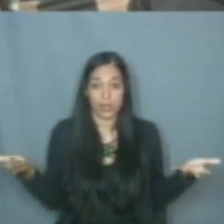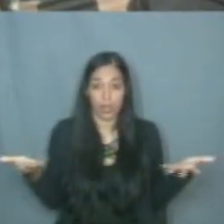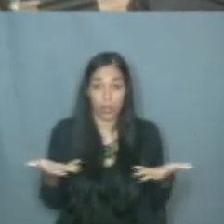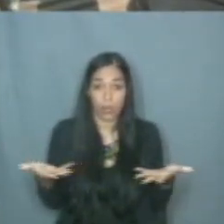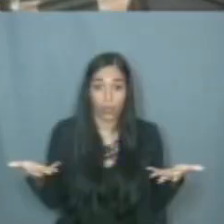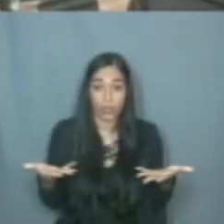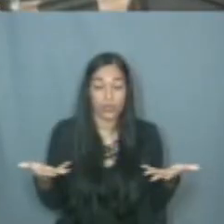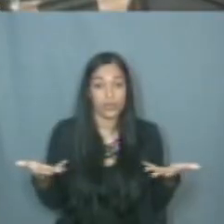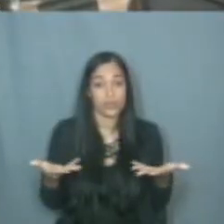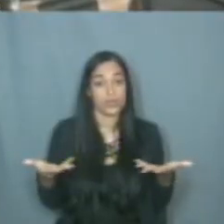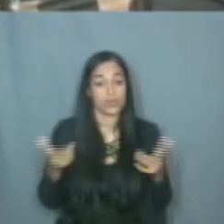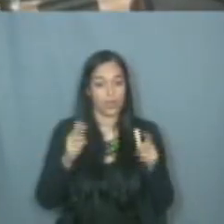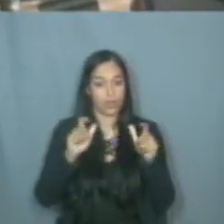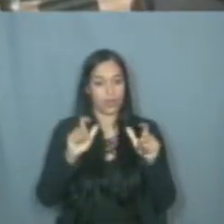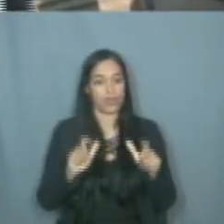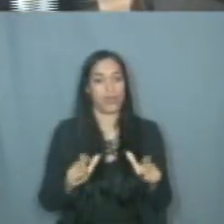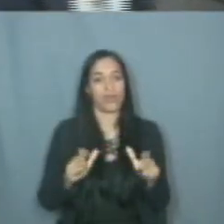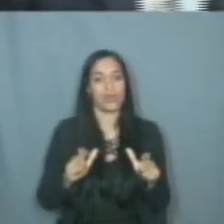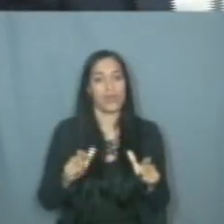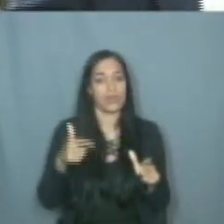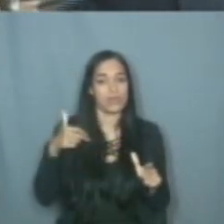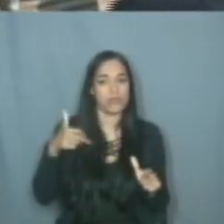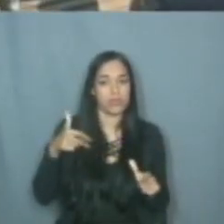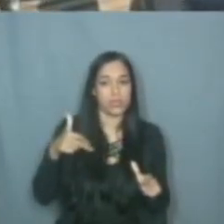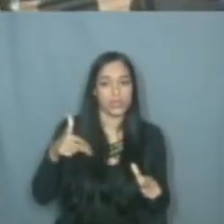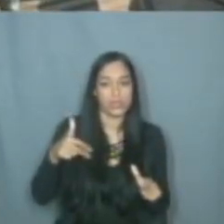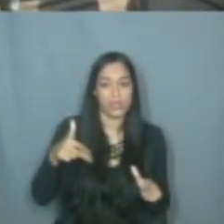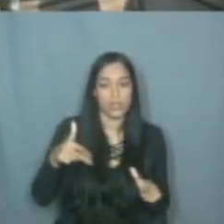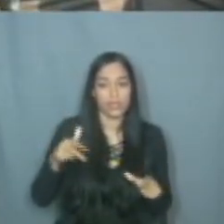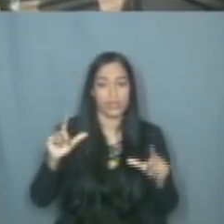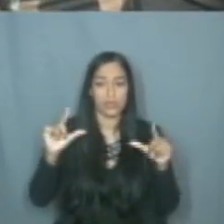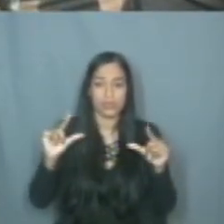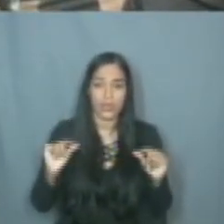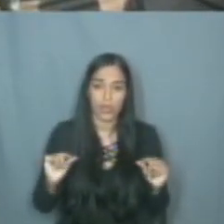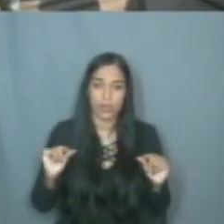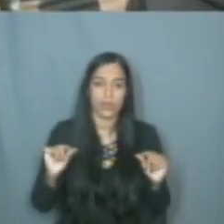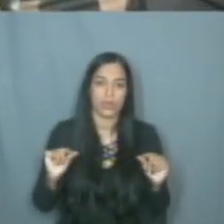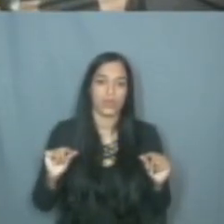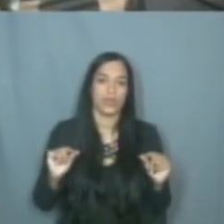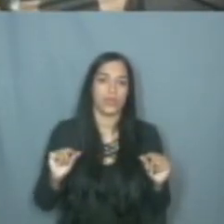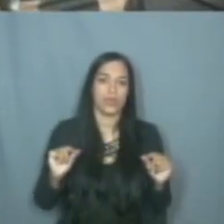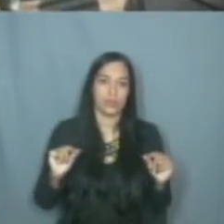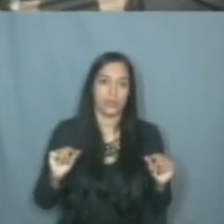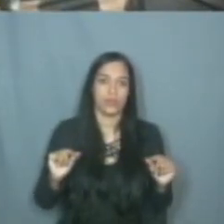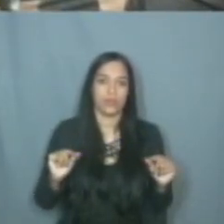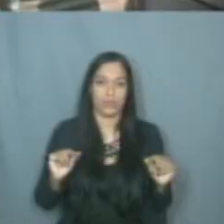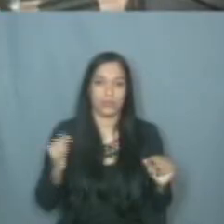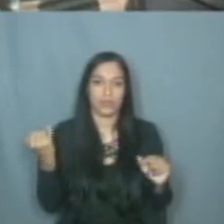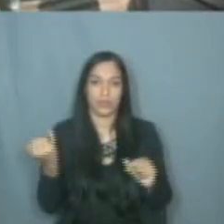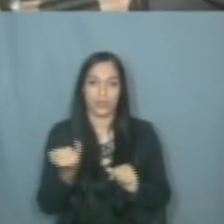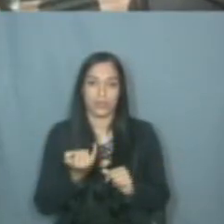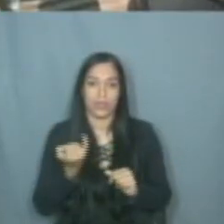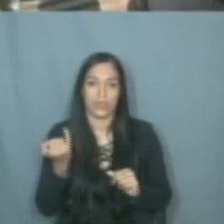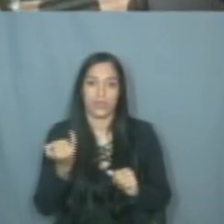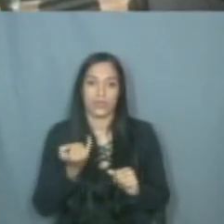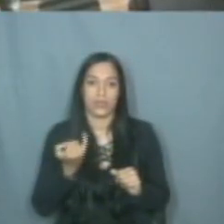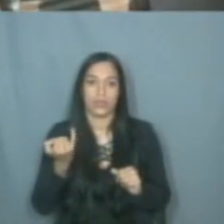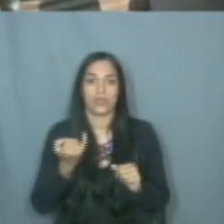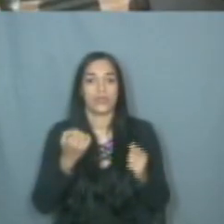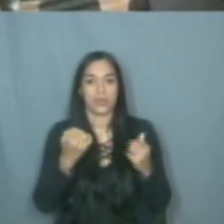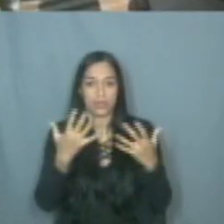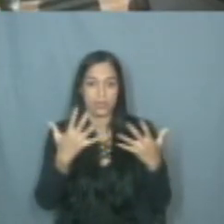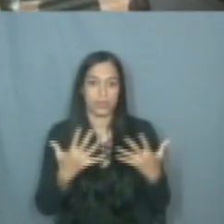um local em que poucos pedestres transitam. E aí um ponto importante, Vossa Excelência inclusive tocou nisso, mas